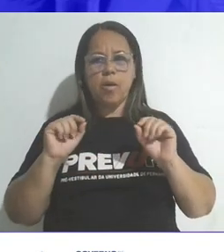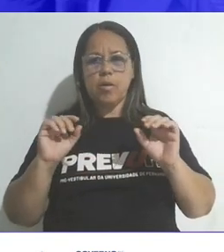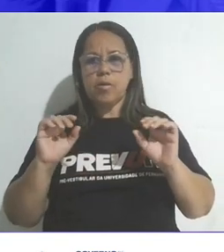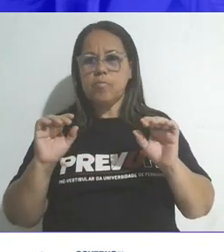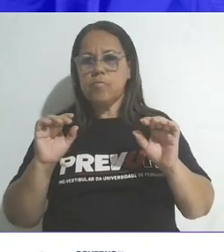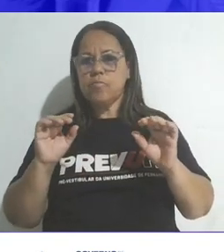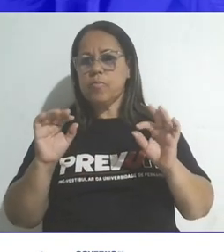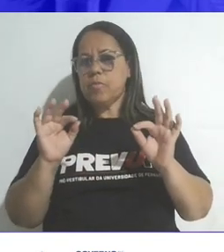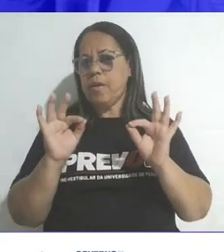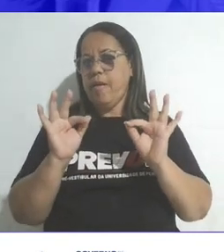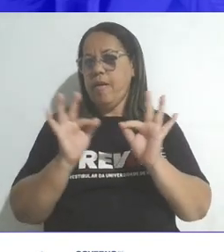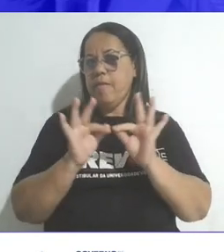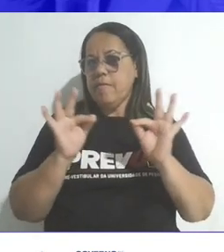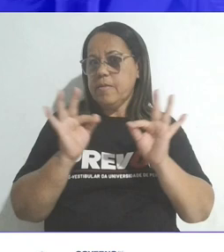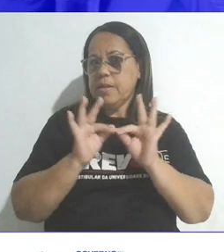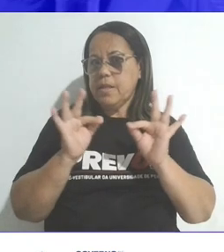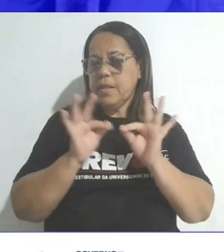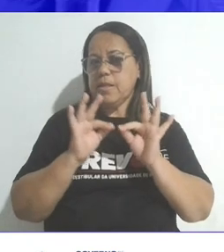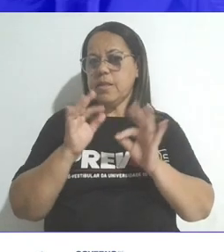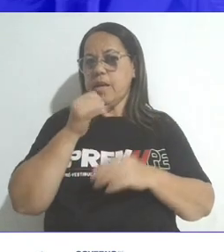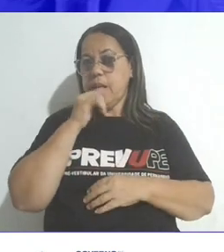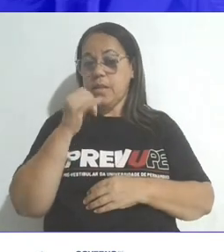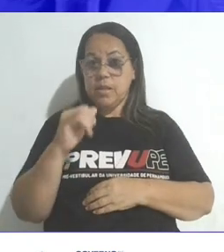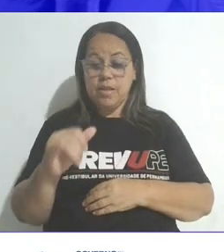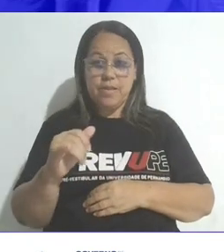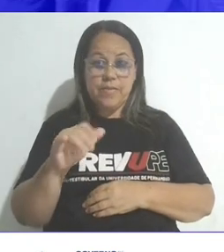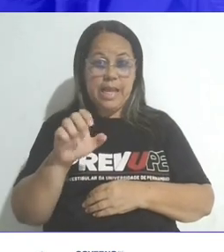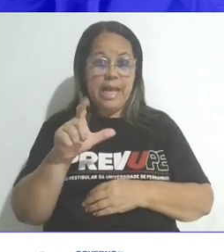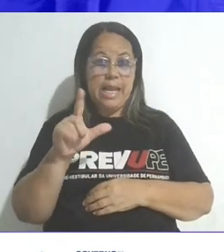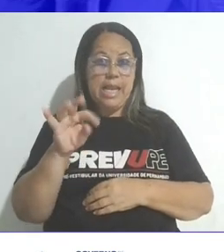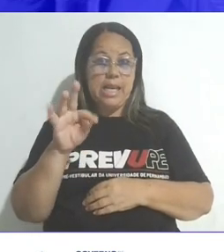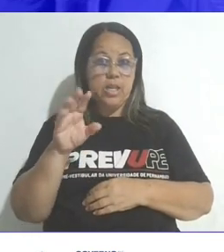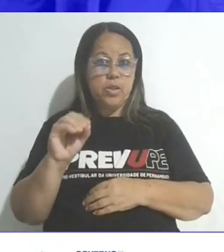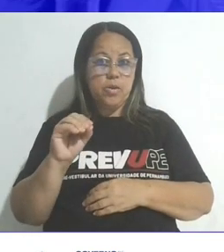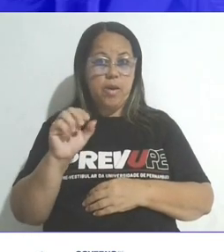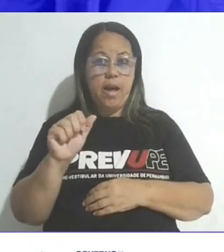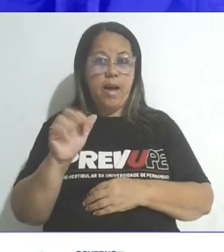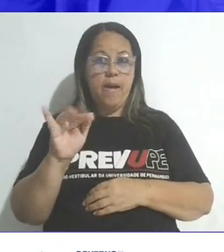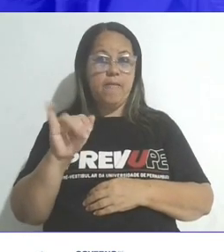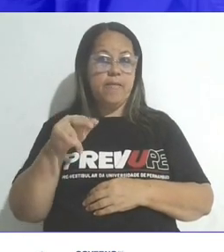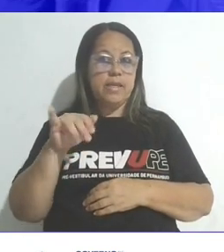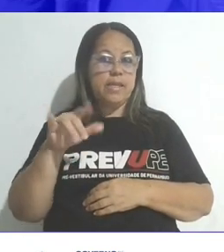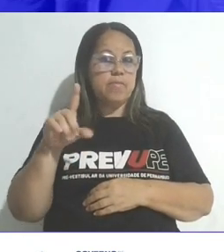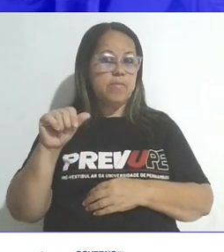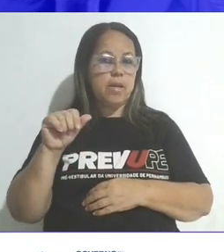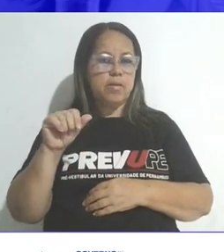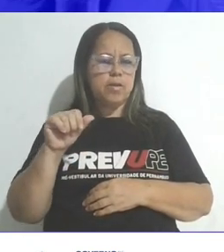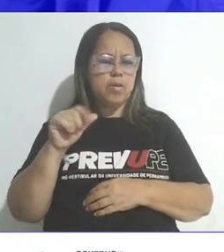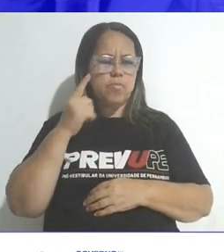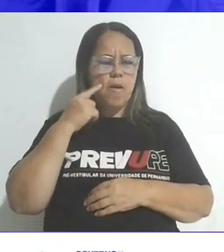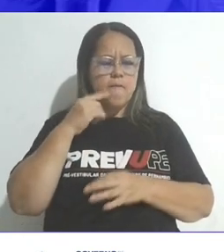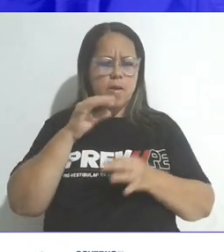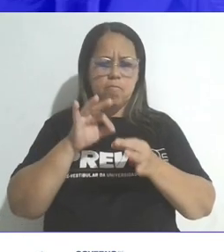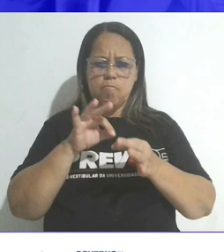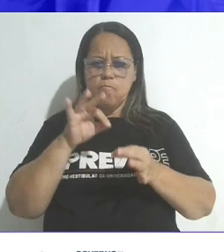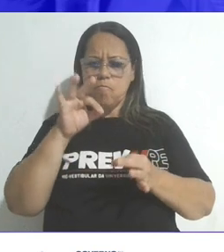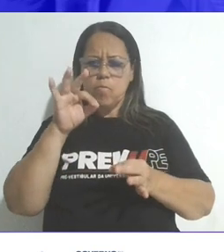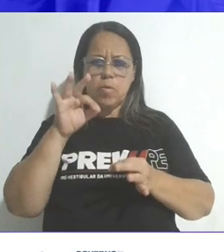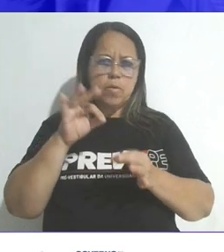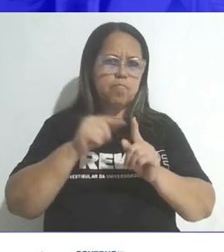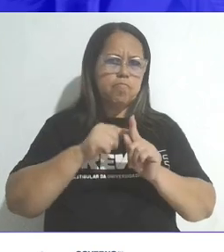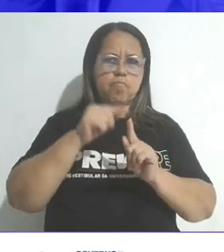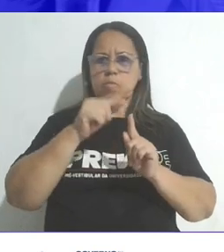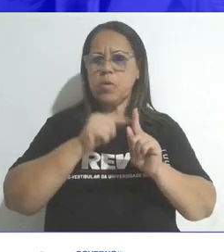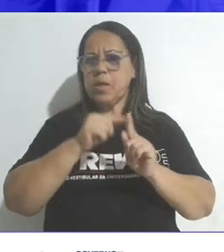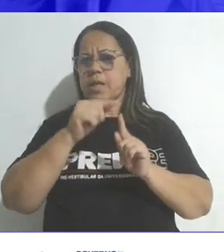ou eletroafinidade. A eletroafinidade, ela é um parâmetro que estabelece o grau de afinidade, ou seja, a